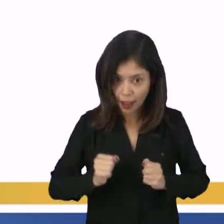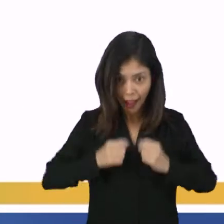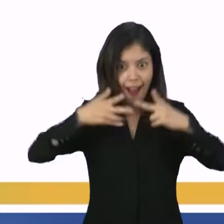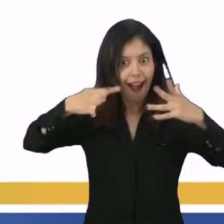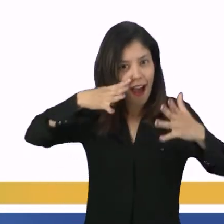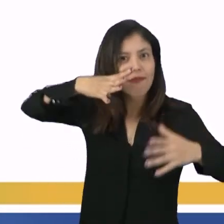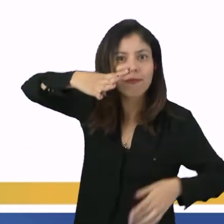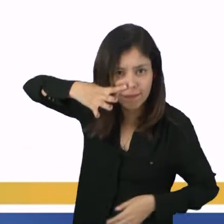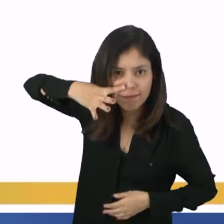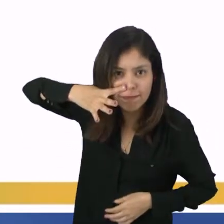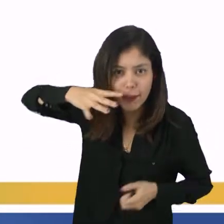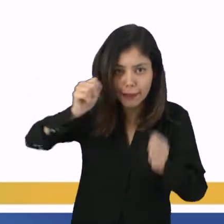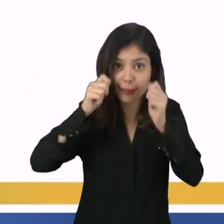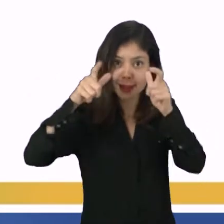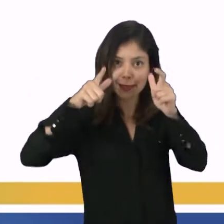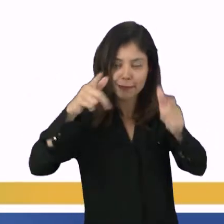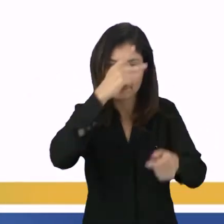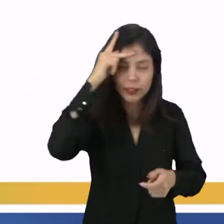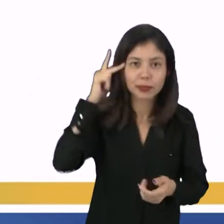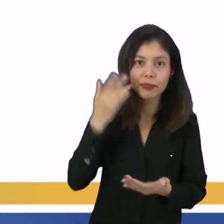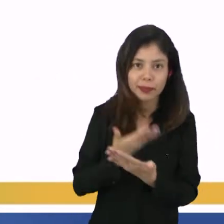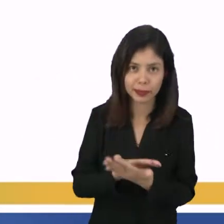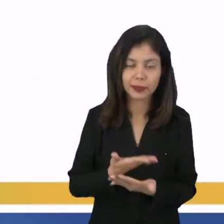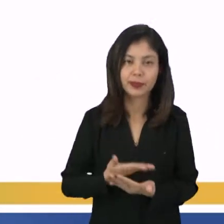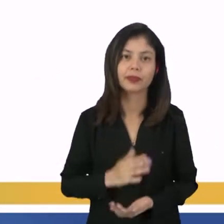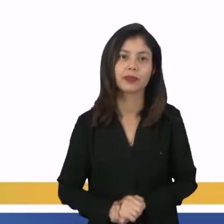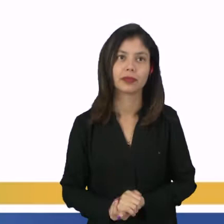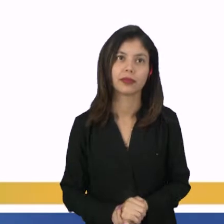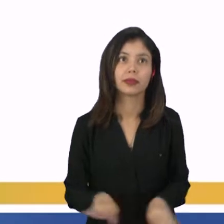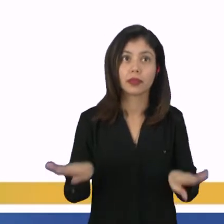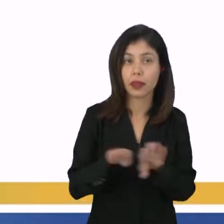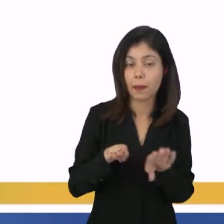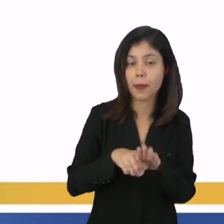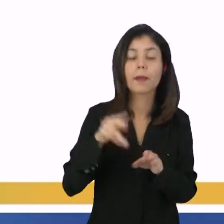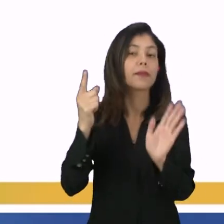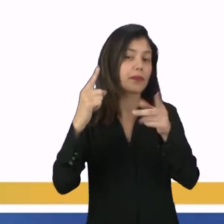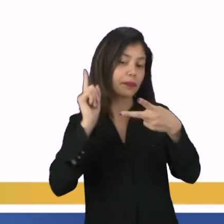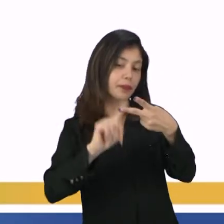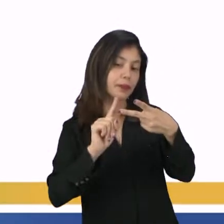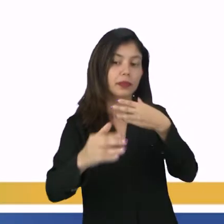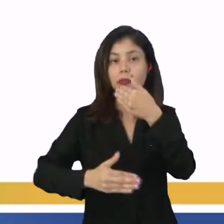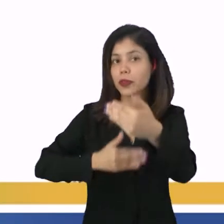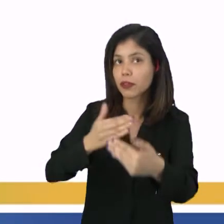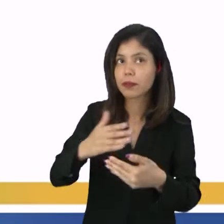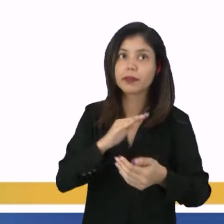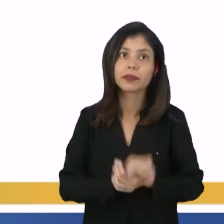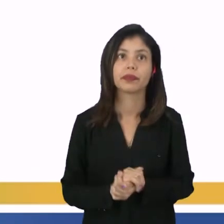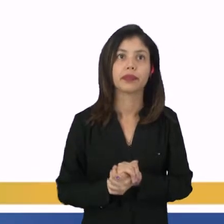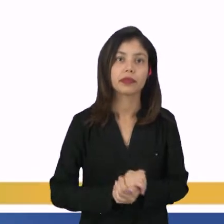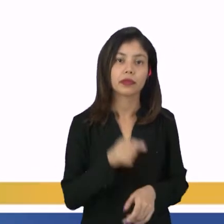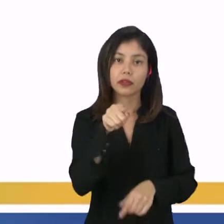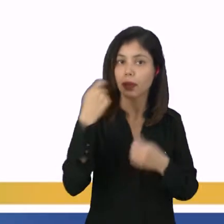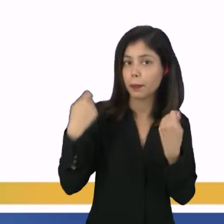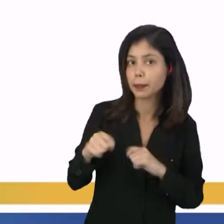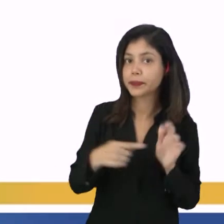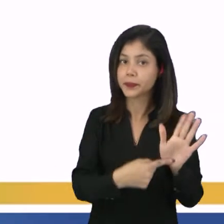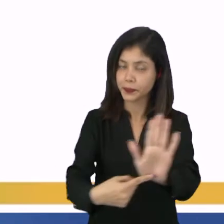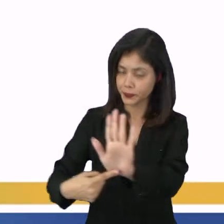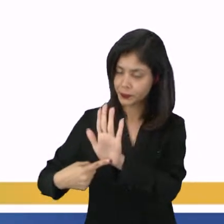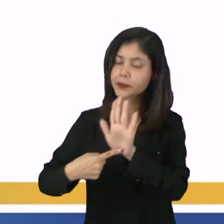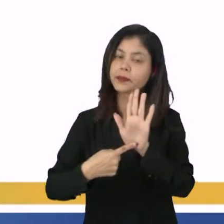interesse na apresentação. A outra etapa que você tem que organizar é o desenvolvimento. O desenvolvimento nessa etapa você vai